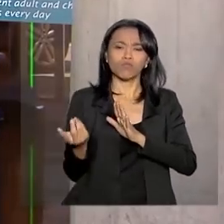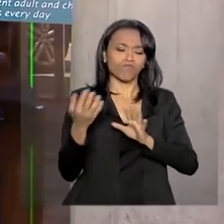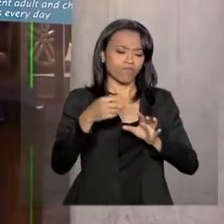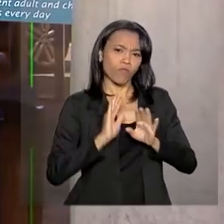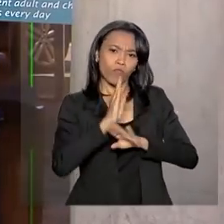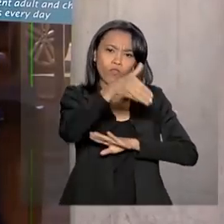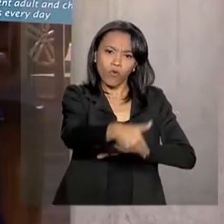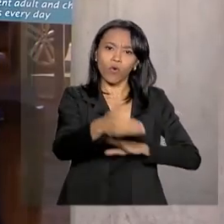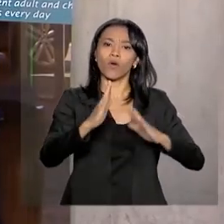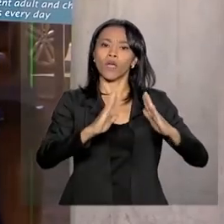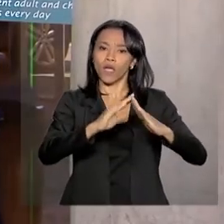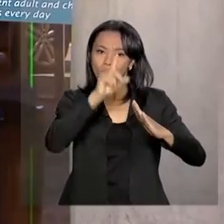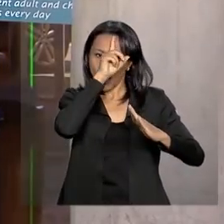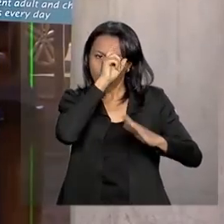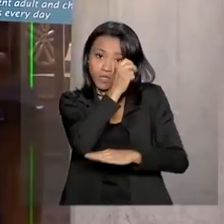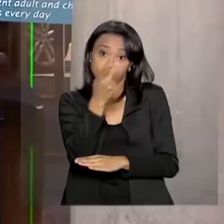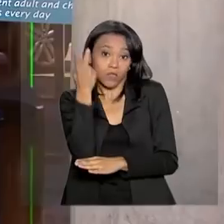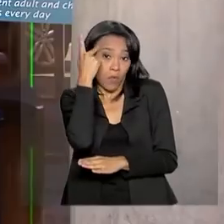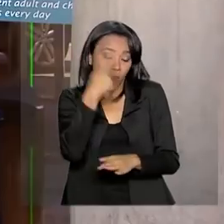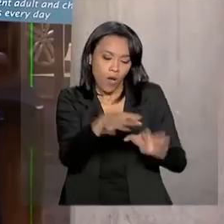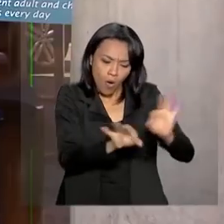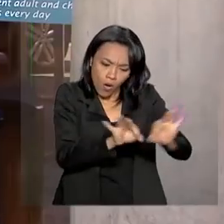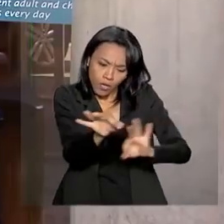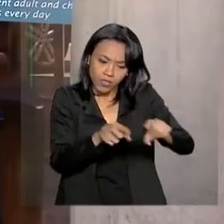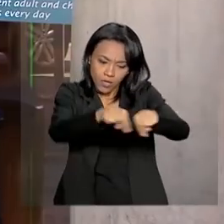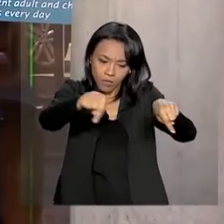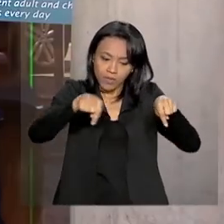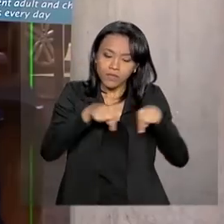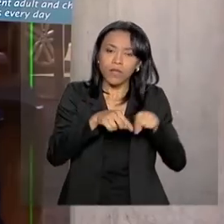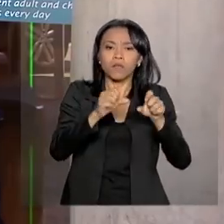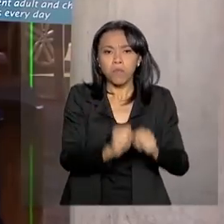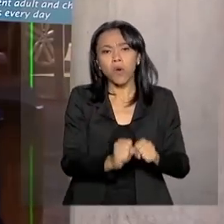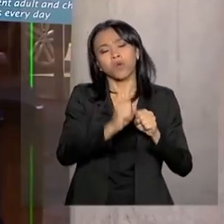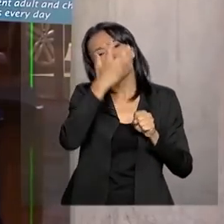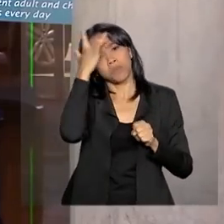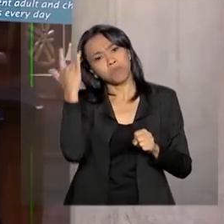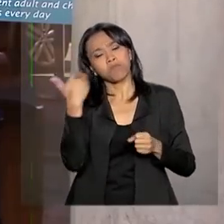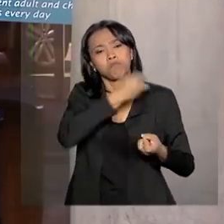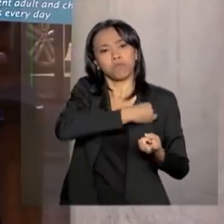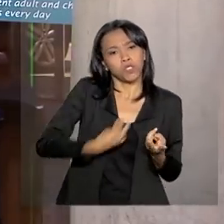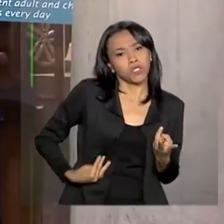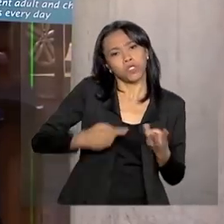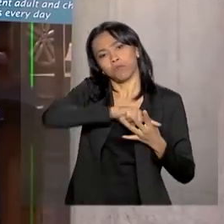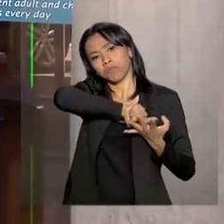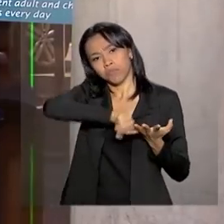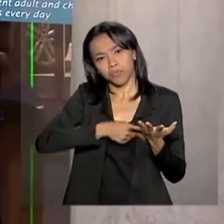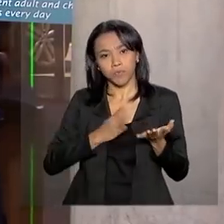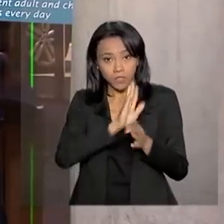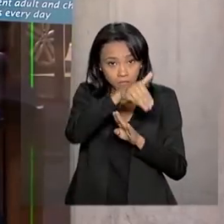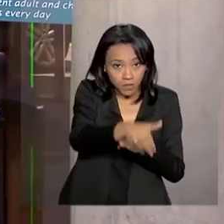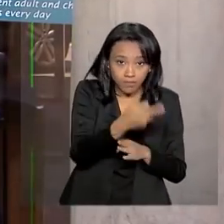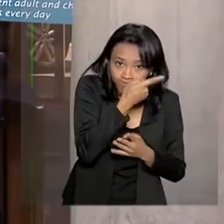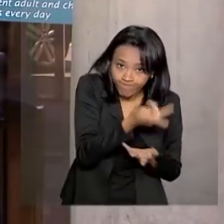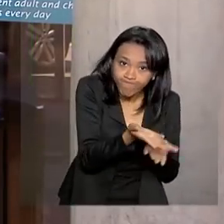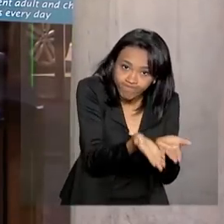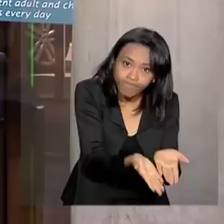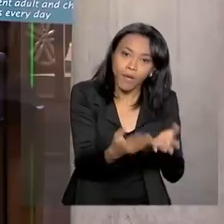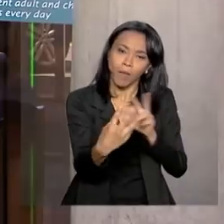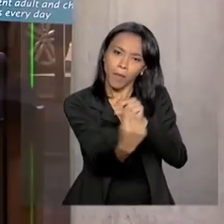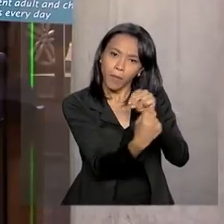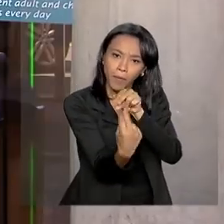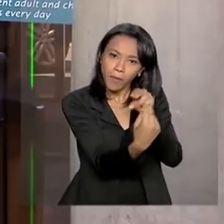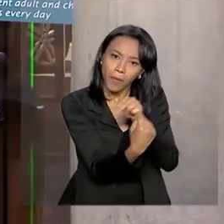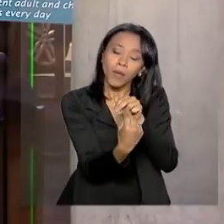gabinete provisório, para que ele possa despachar com ministros e auxiliares mais próximos. Uma das grandes preocupações do presidente